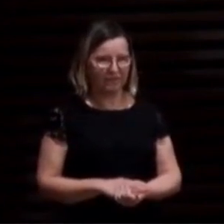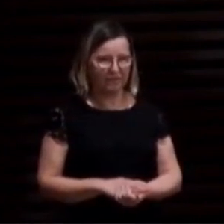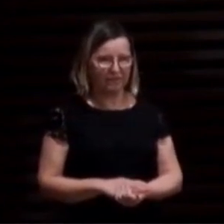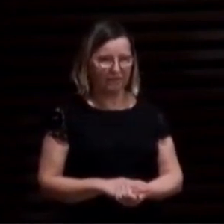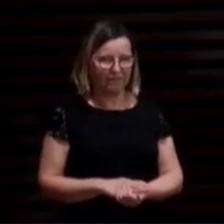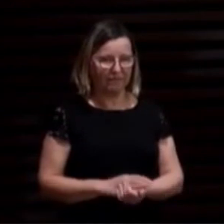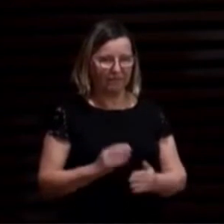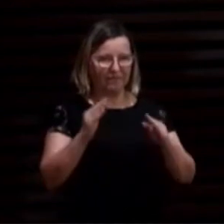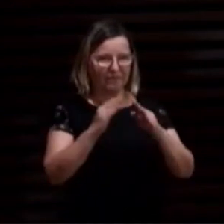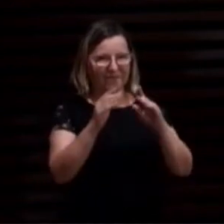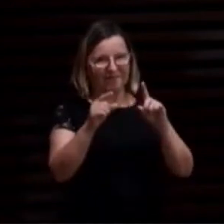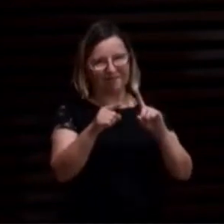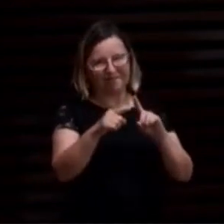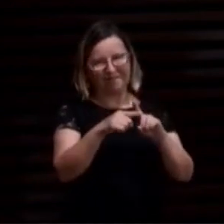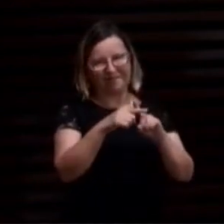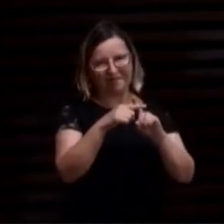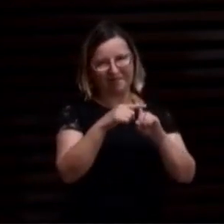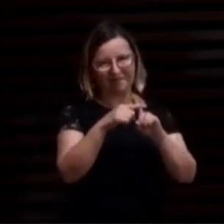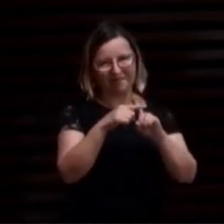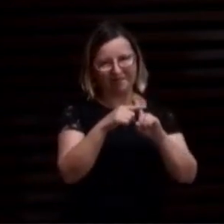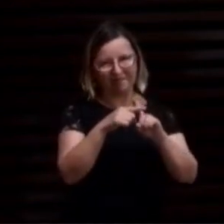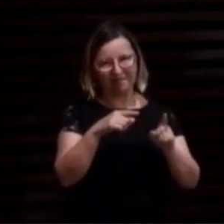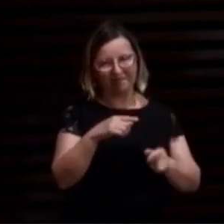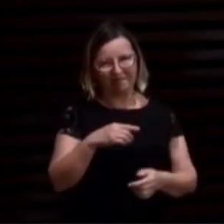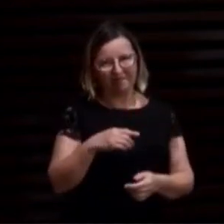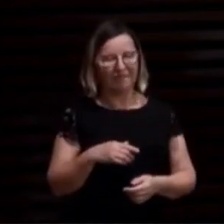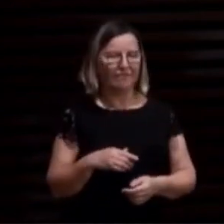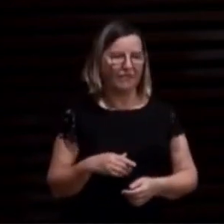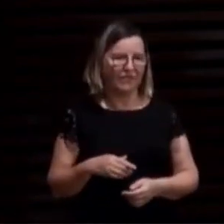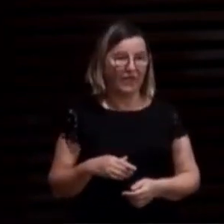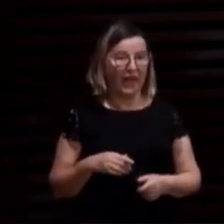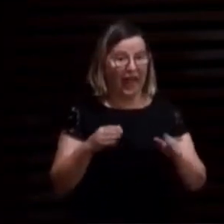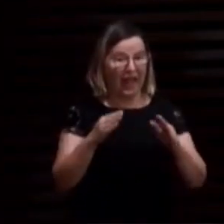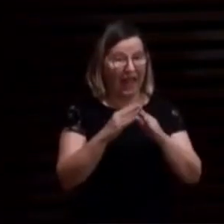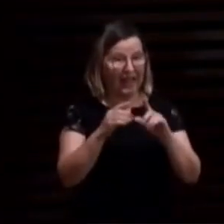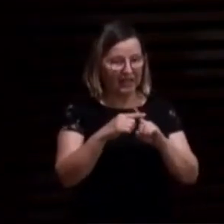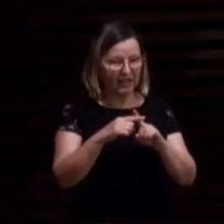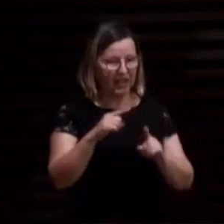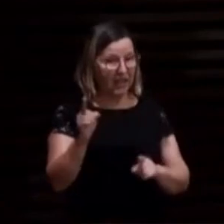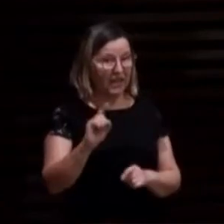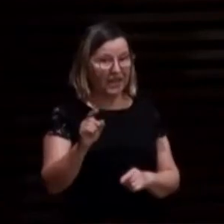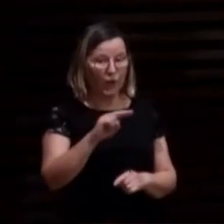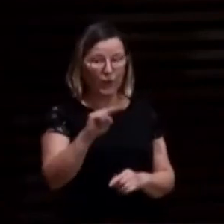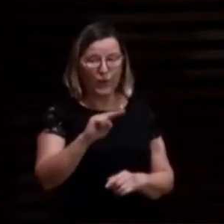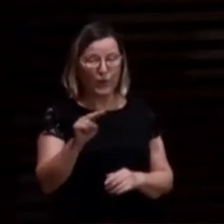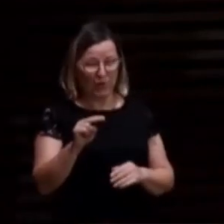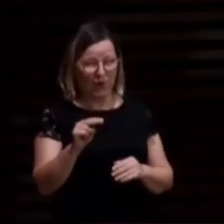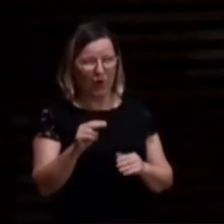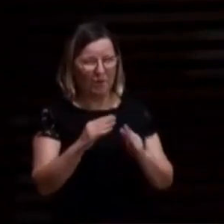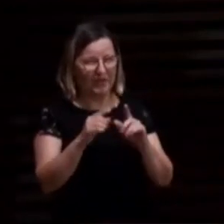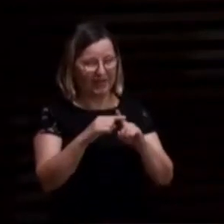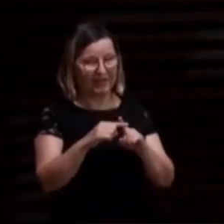A igreja, na minha concepção, a igreja, não estou falando as denominações. Quando eu